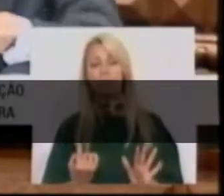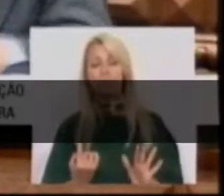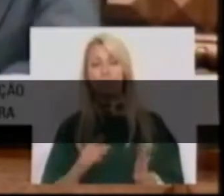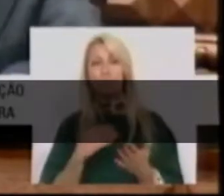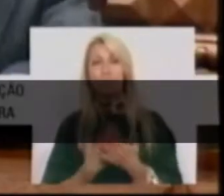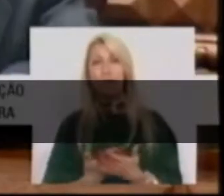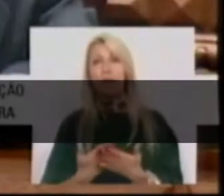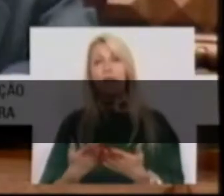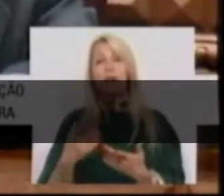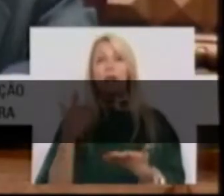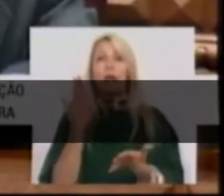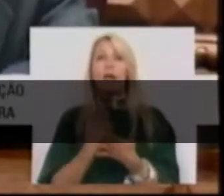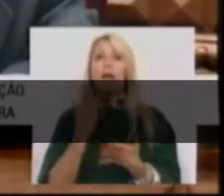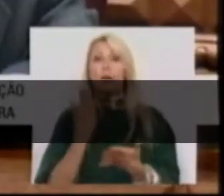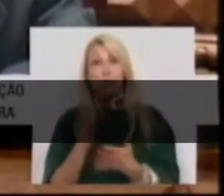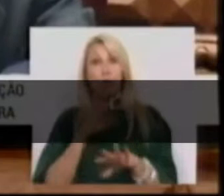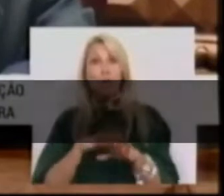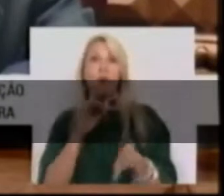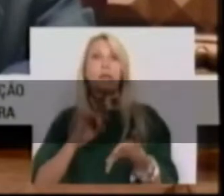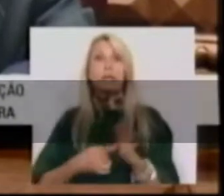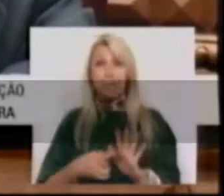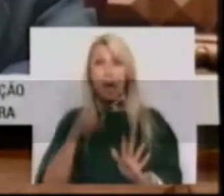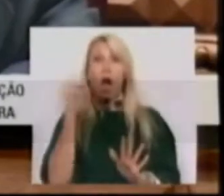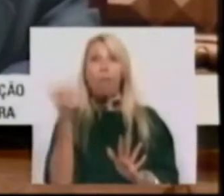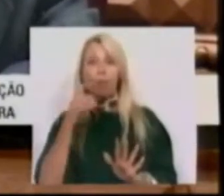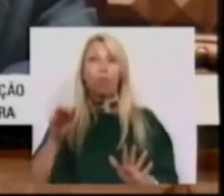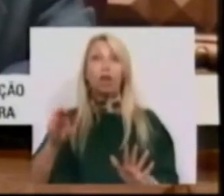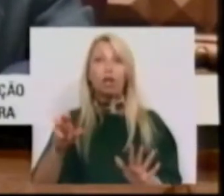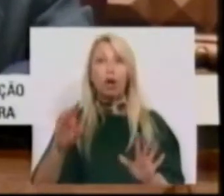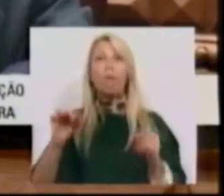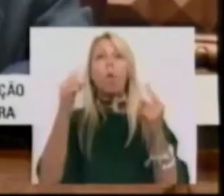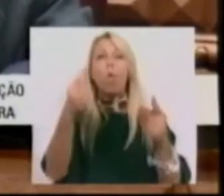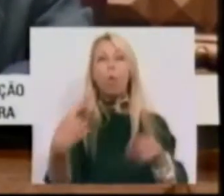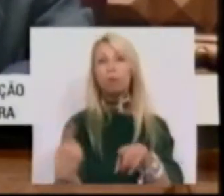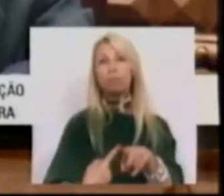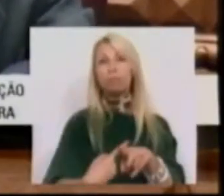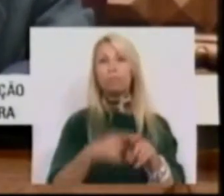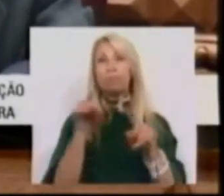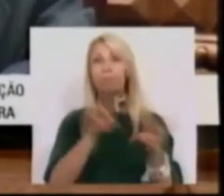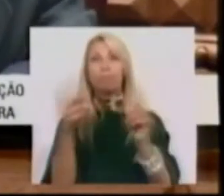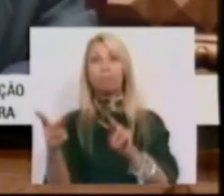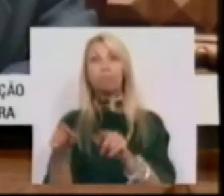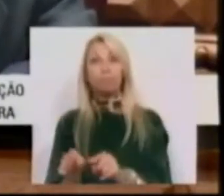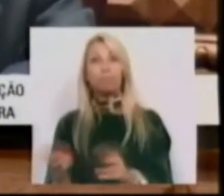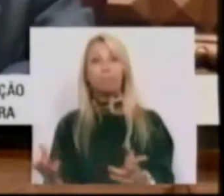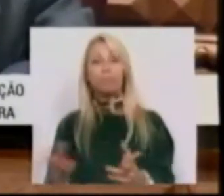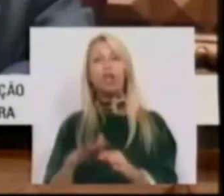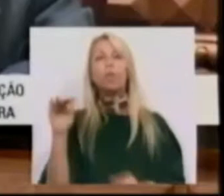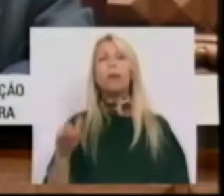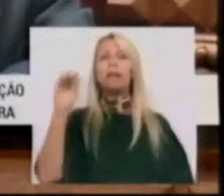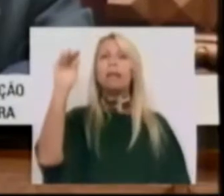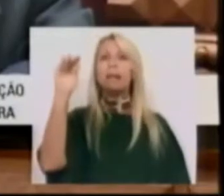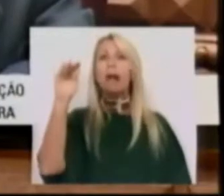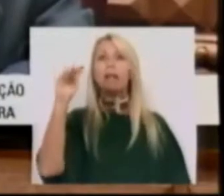estudantes por necessidade a procurar essas regiões, que encontremos meios para que os estudantes sejam atraídos para essas regiões e